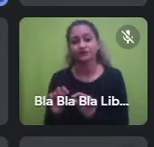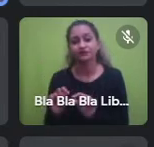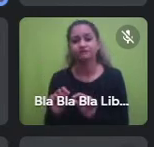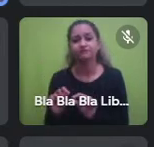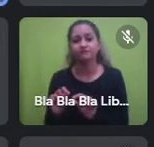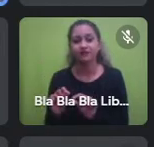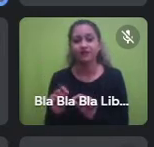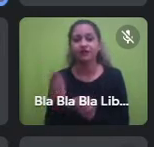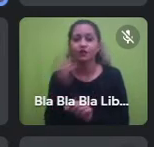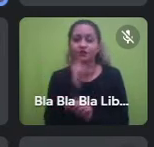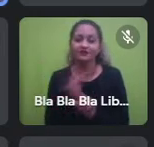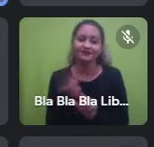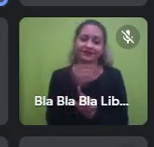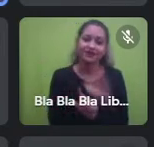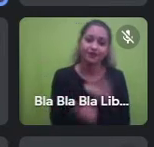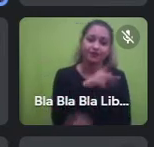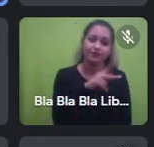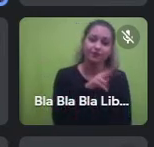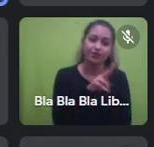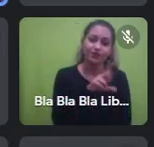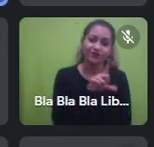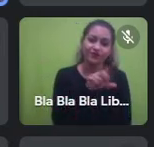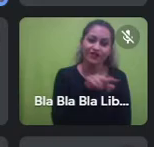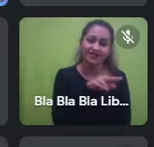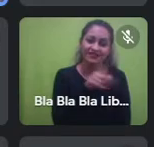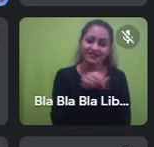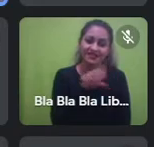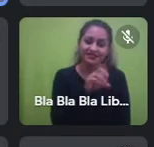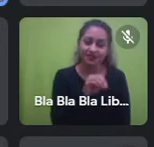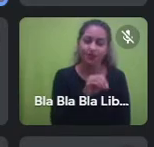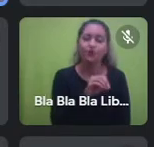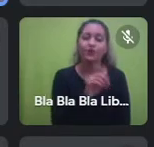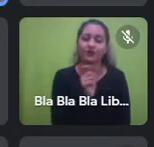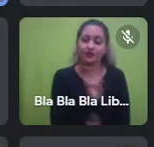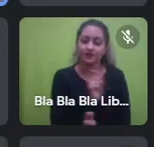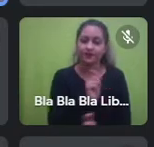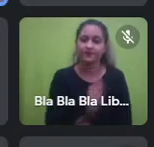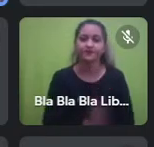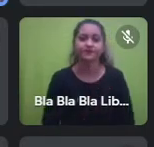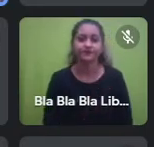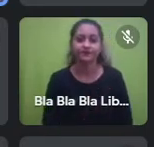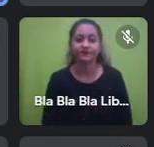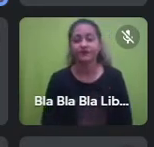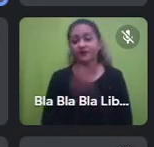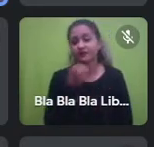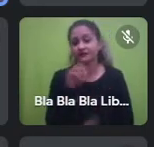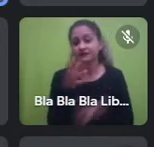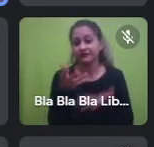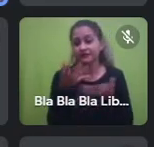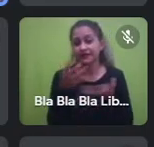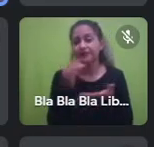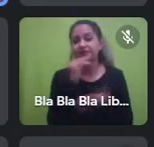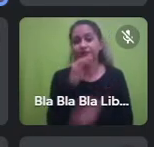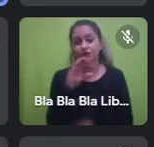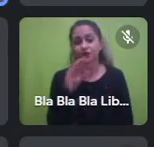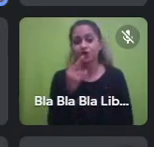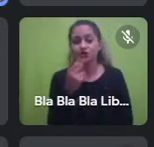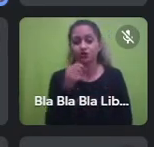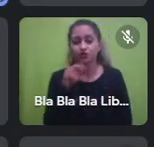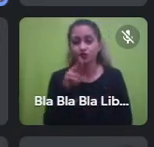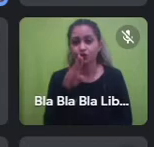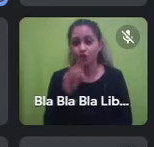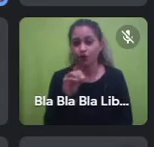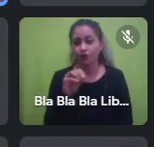no moinho criogênico também. Aí você não joga a temperatura lá para cima. Agora, se você quiser fazer chumbo, os metais